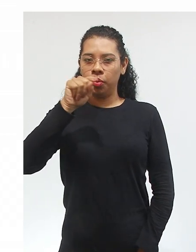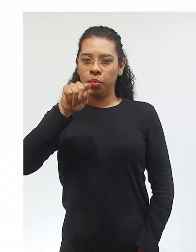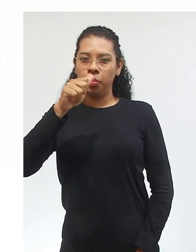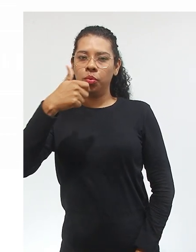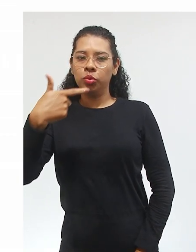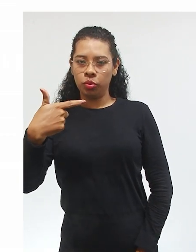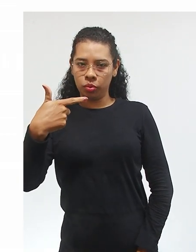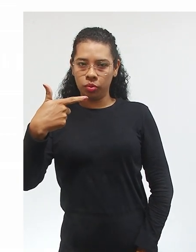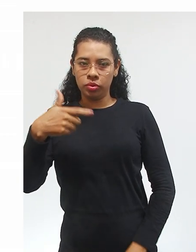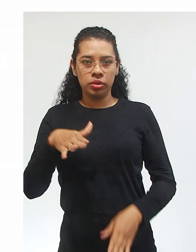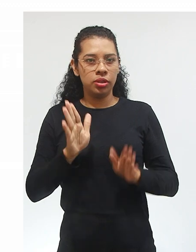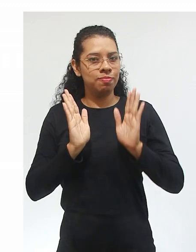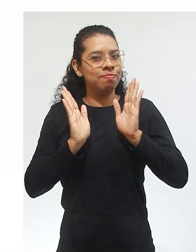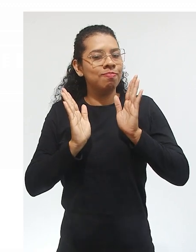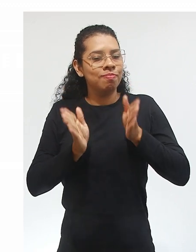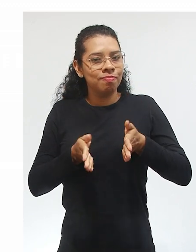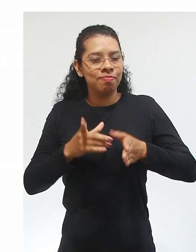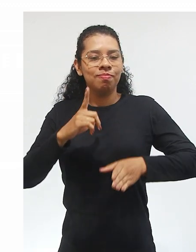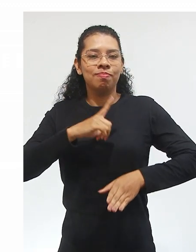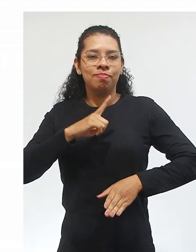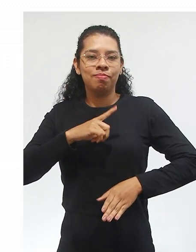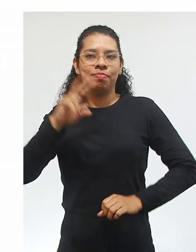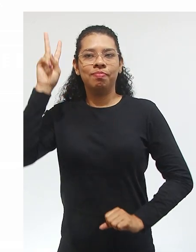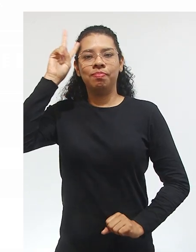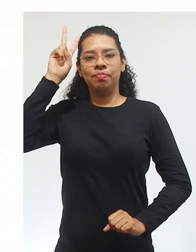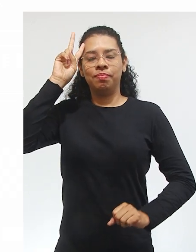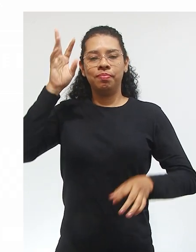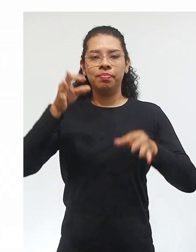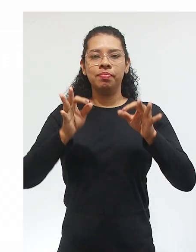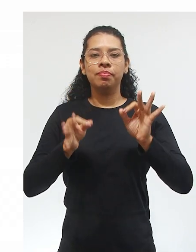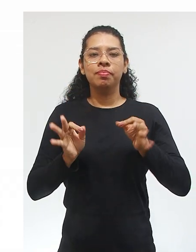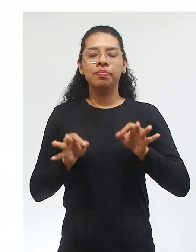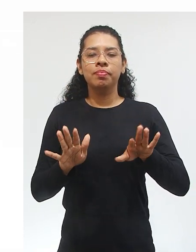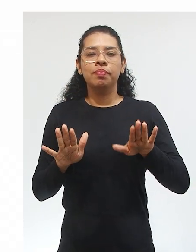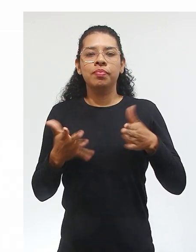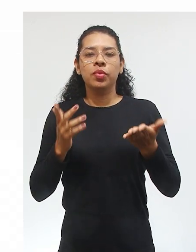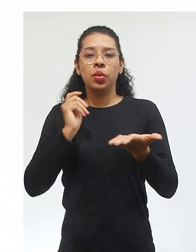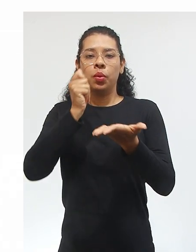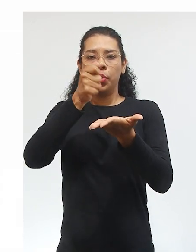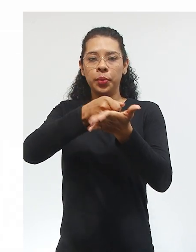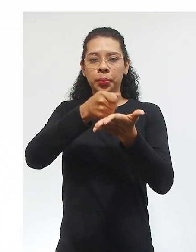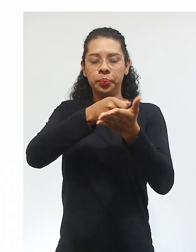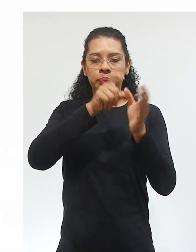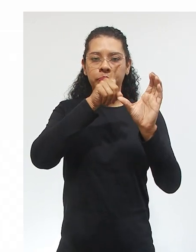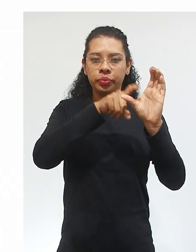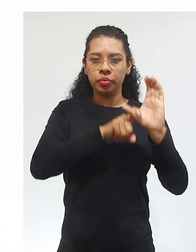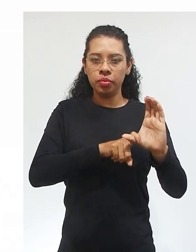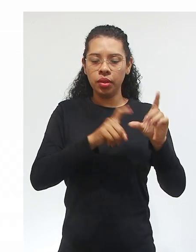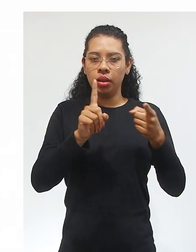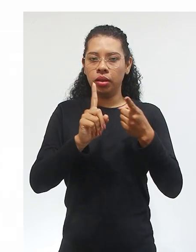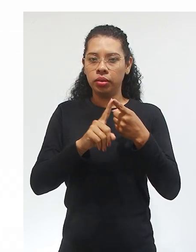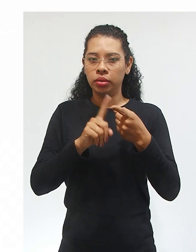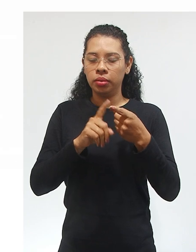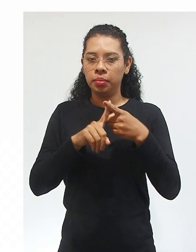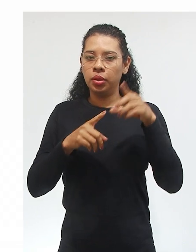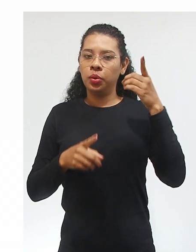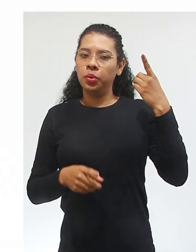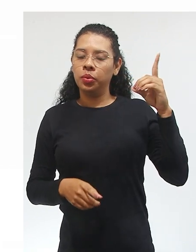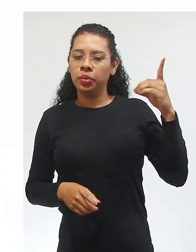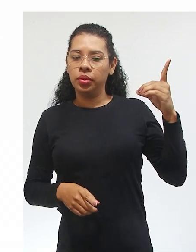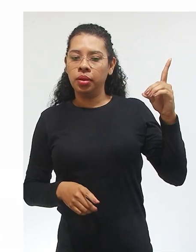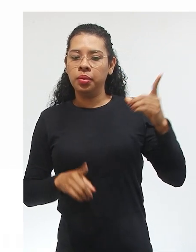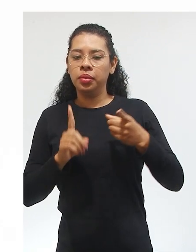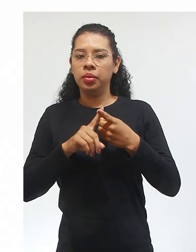2, tá? Então, já estou até rememorando aqui. Então, o lançamento seria o quê? Um débito e um crédito. Aqui,